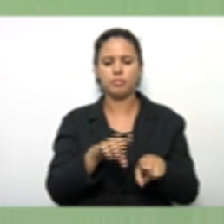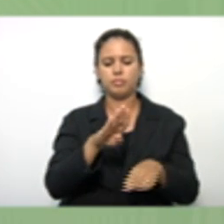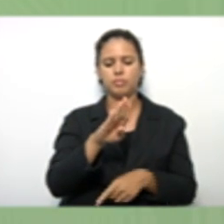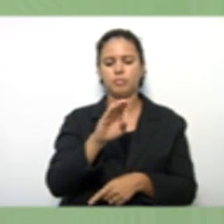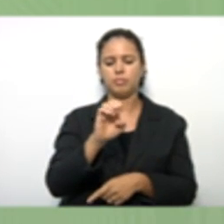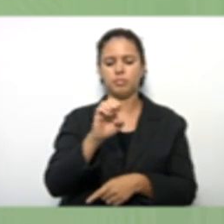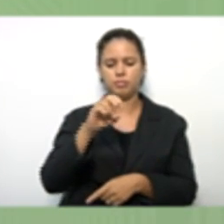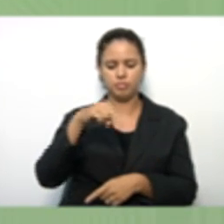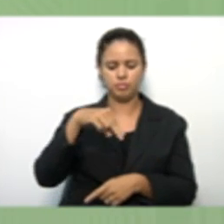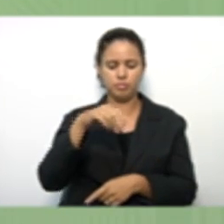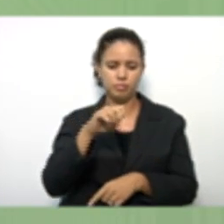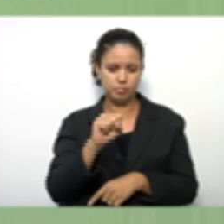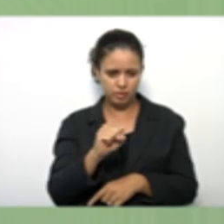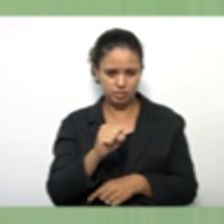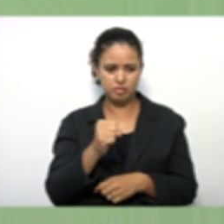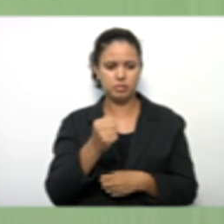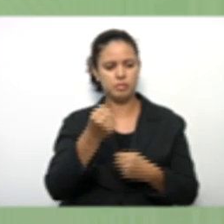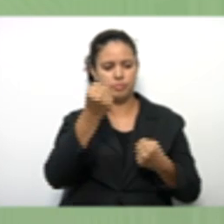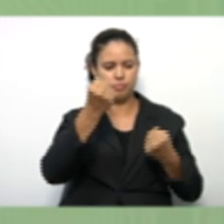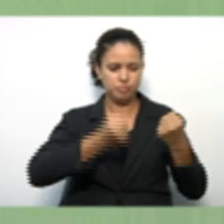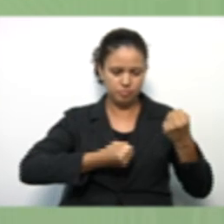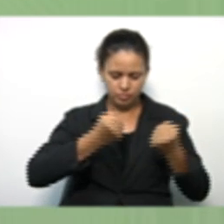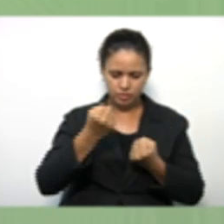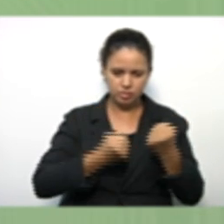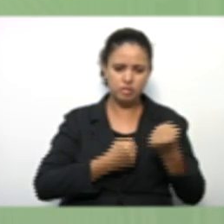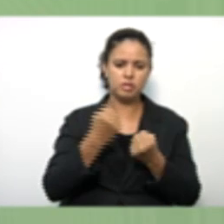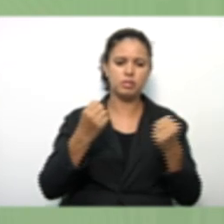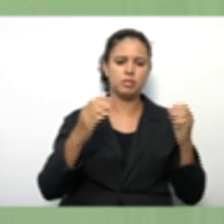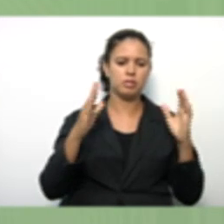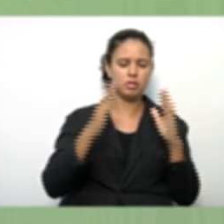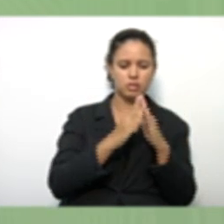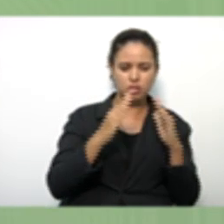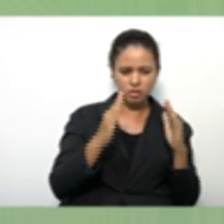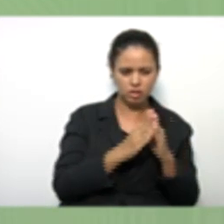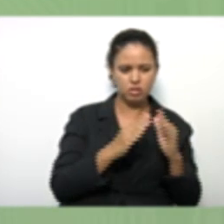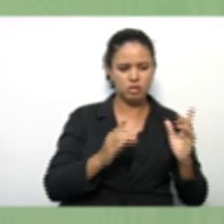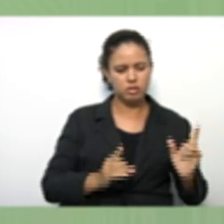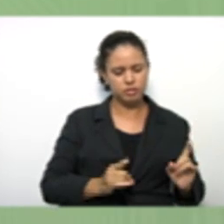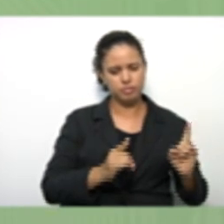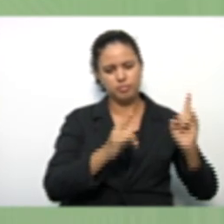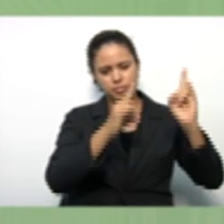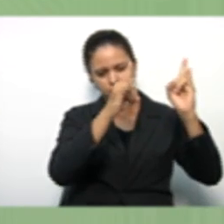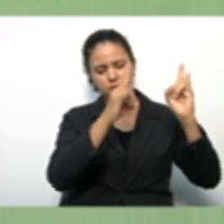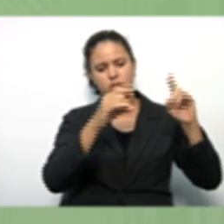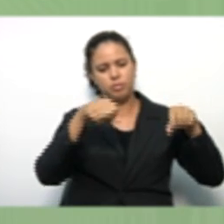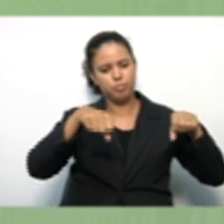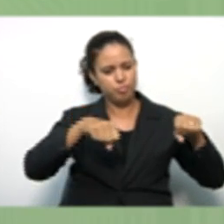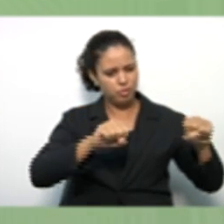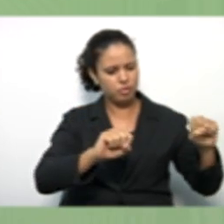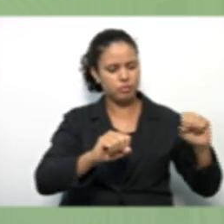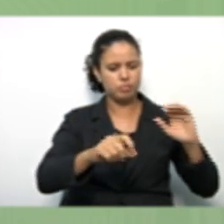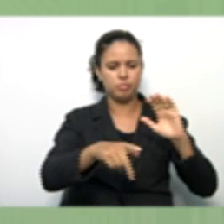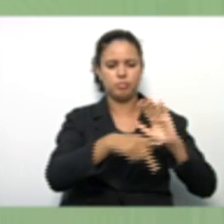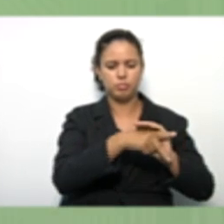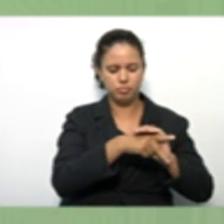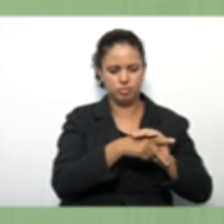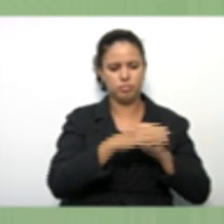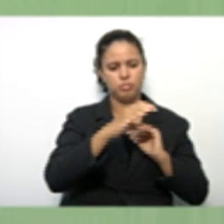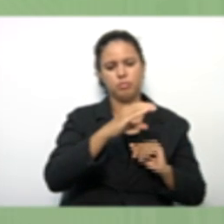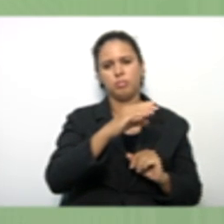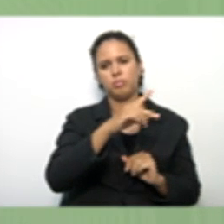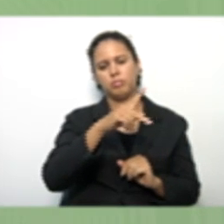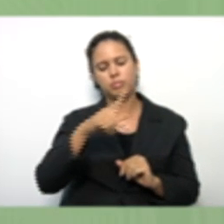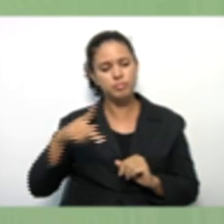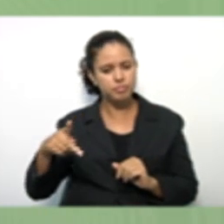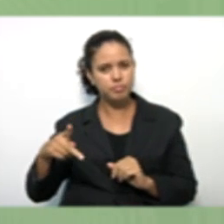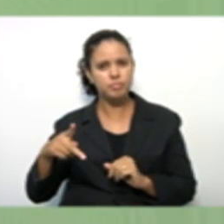são o quê? São os veículos, são as instalações da cooperativa, que são os bens